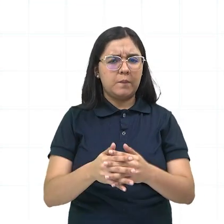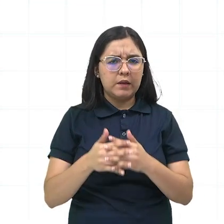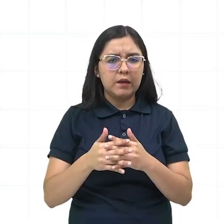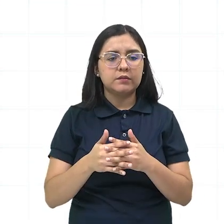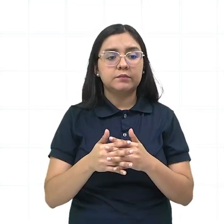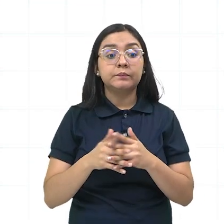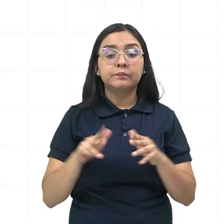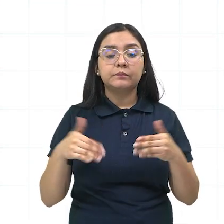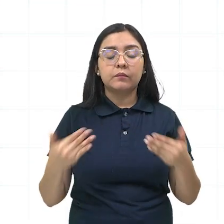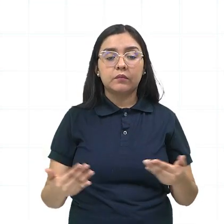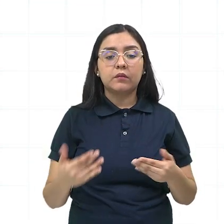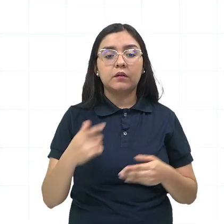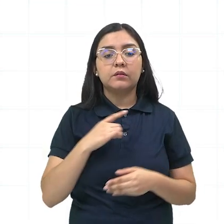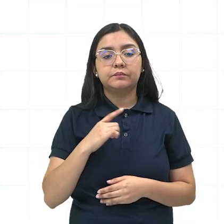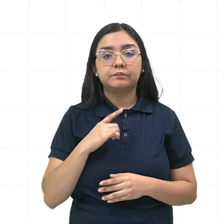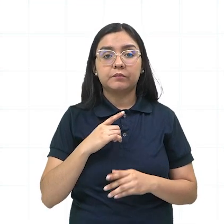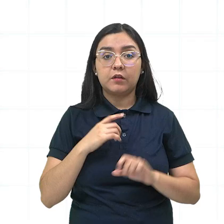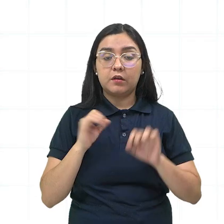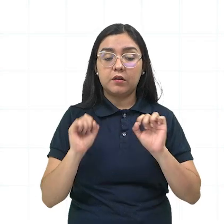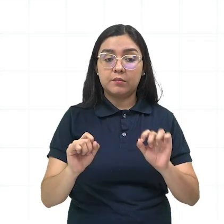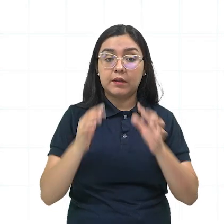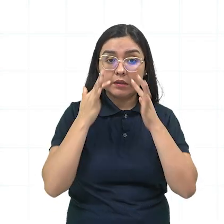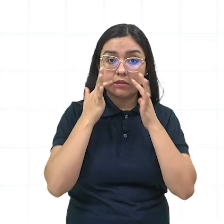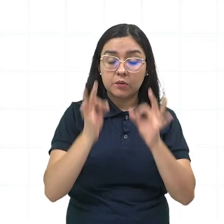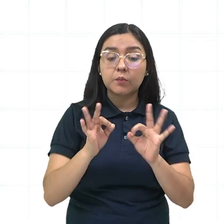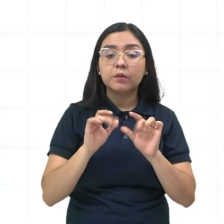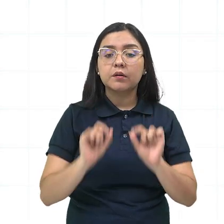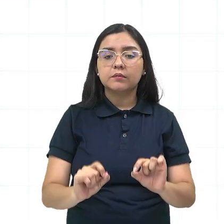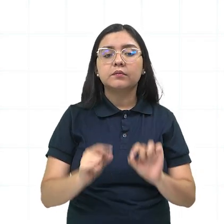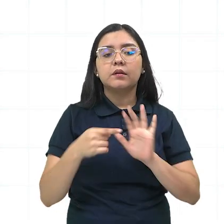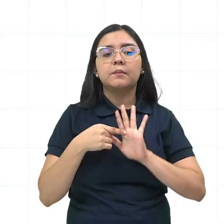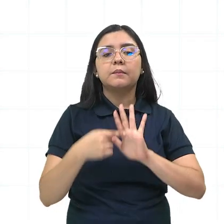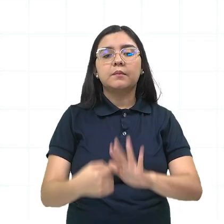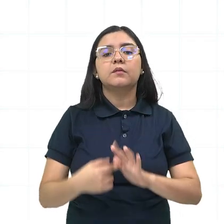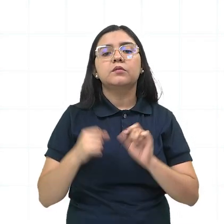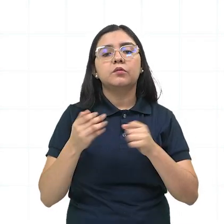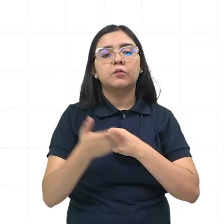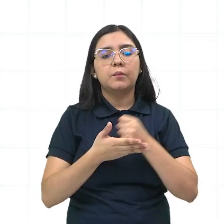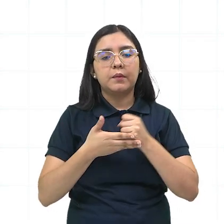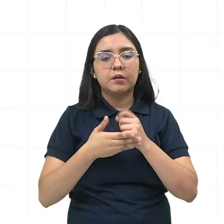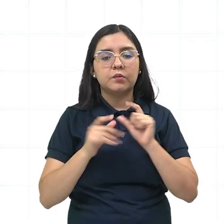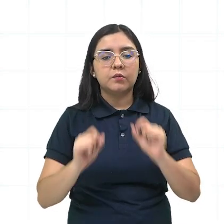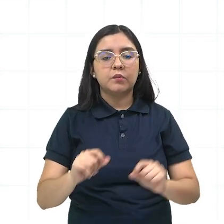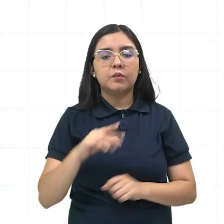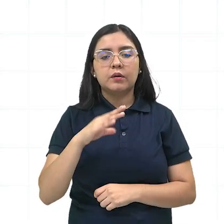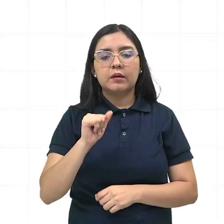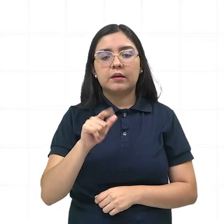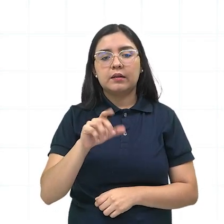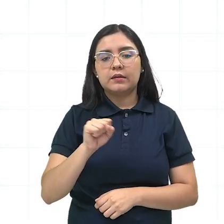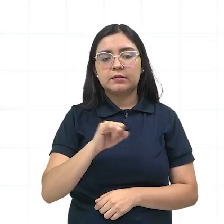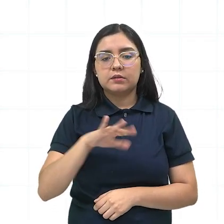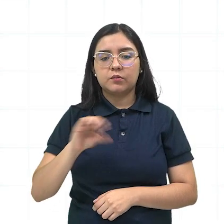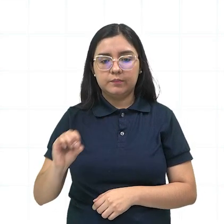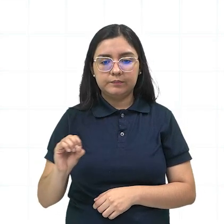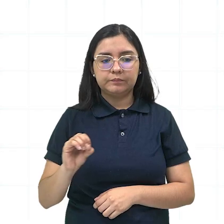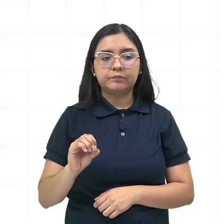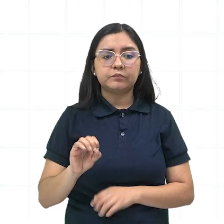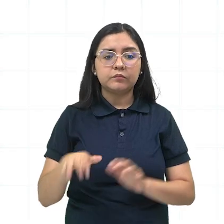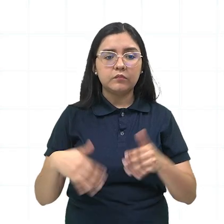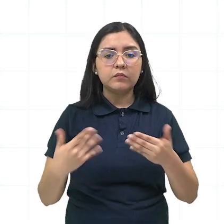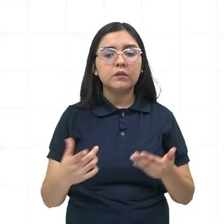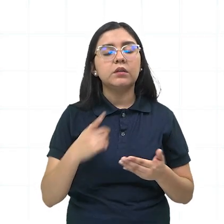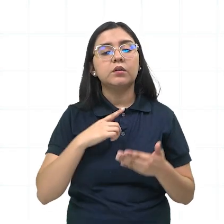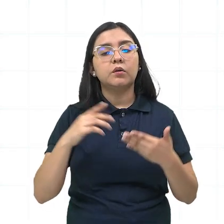complexa. E um adendo, ela traz essa questão da origem no período clássico. Então,